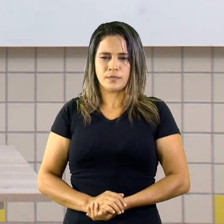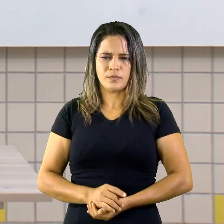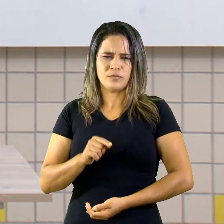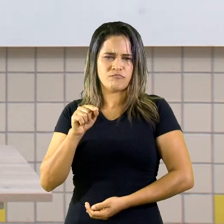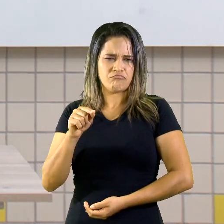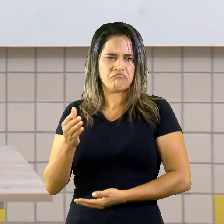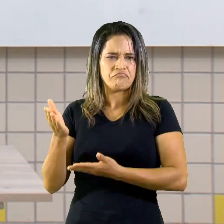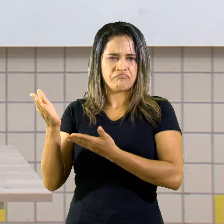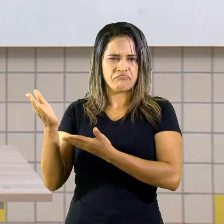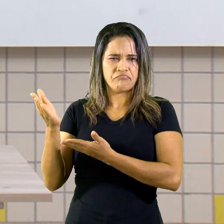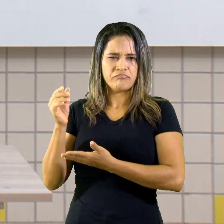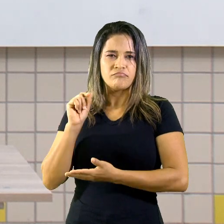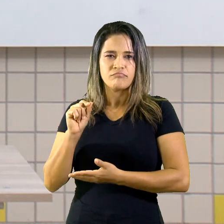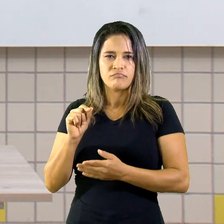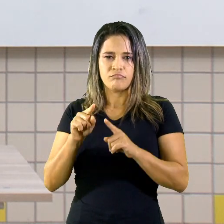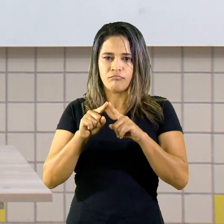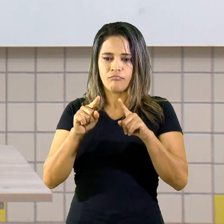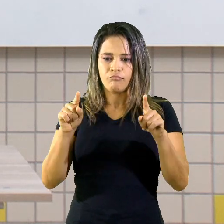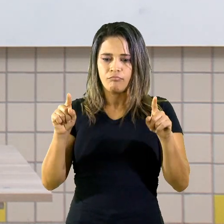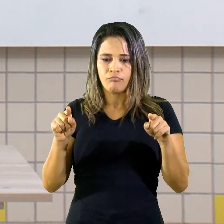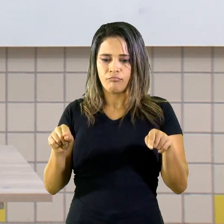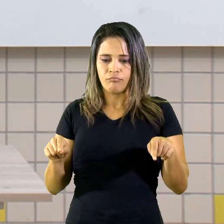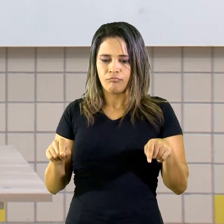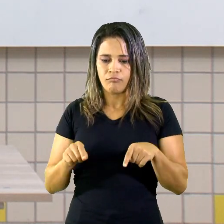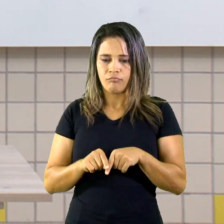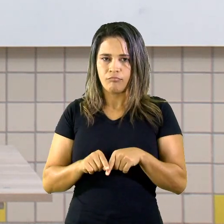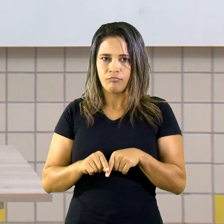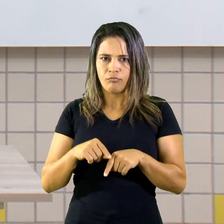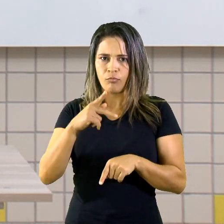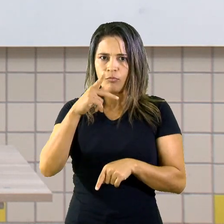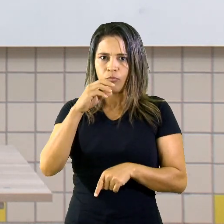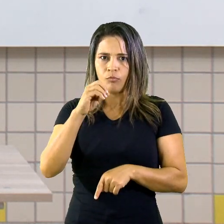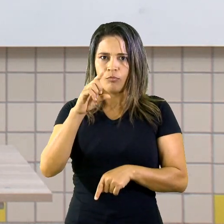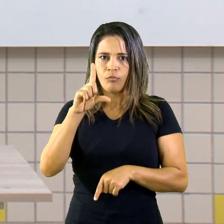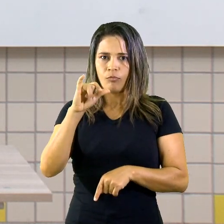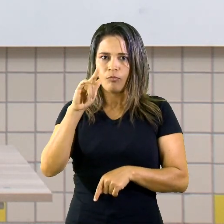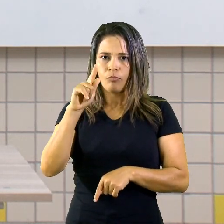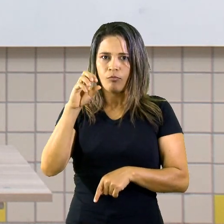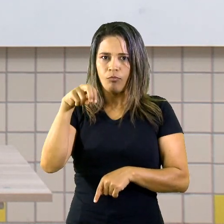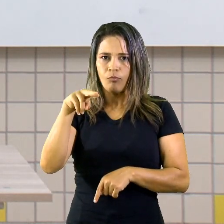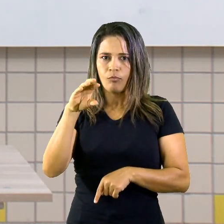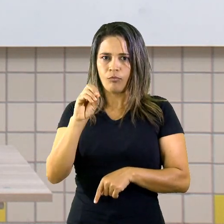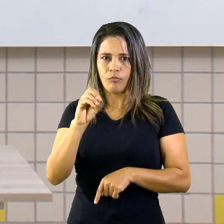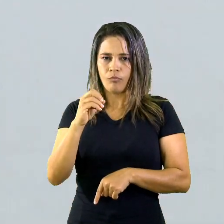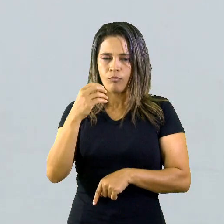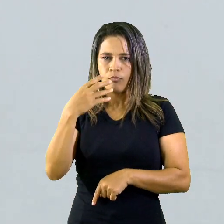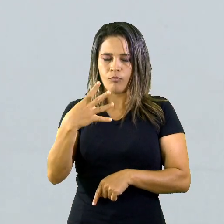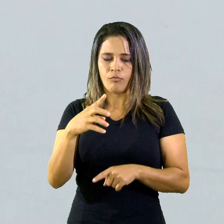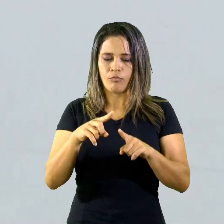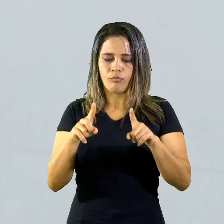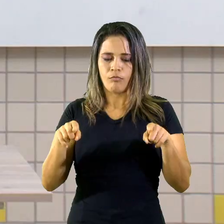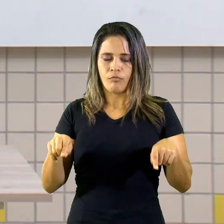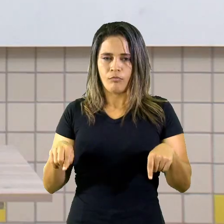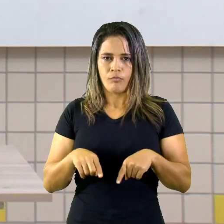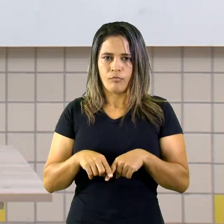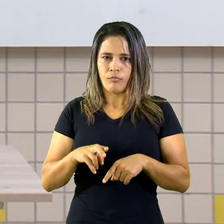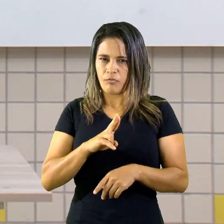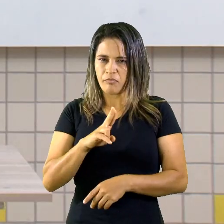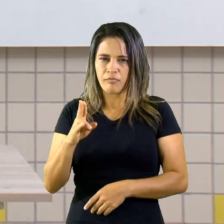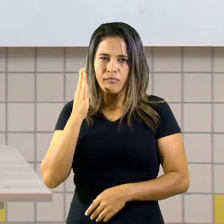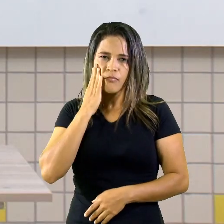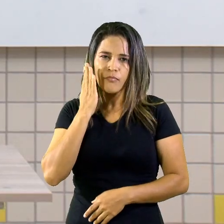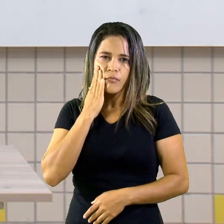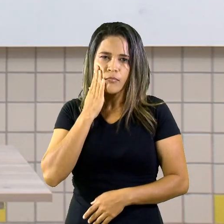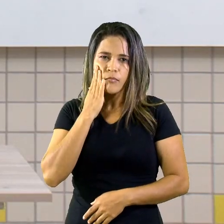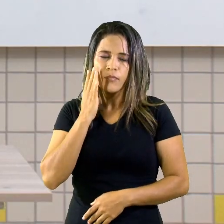Esse aqui é um polígono, é um quadrilátero. Vocês sabem o nome dessa figura? Eu acho que vocês já sabem, né? Essa figura